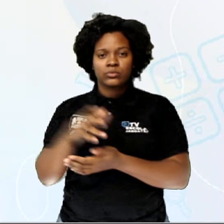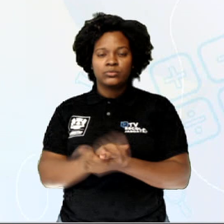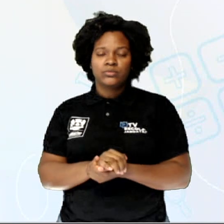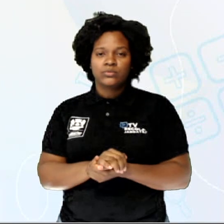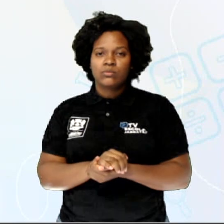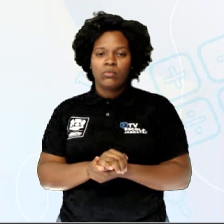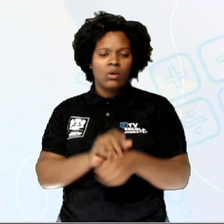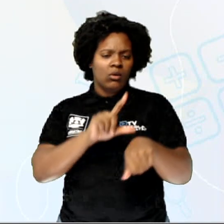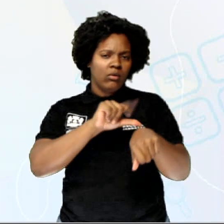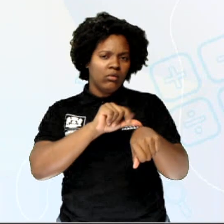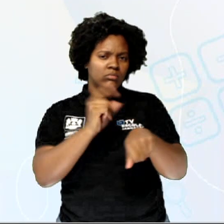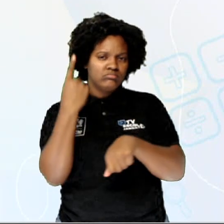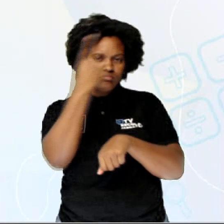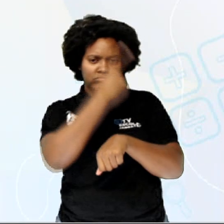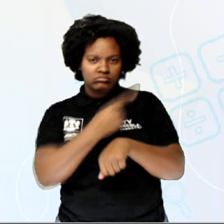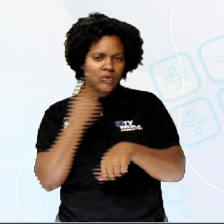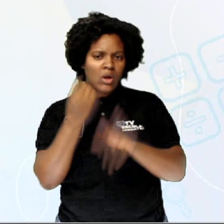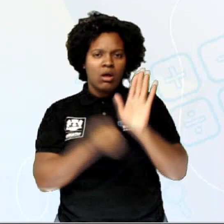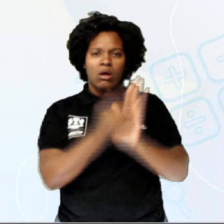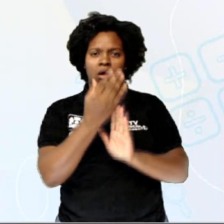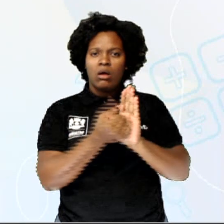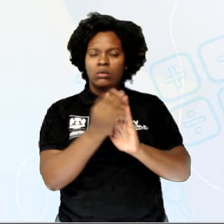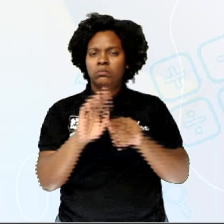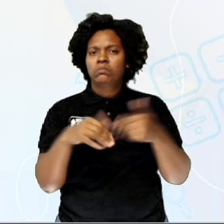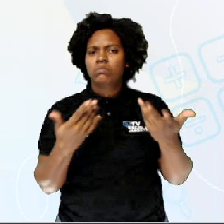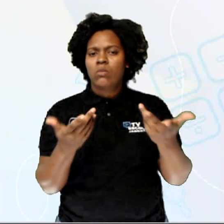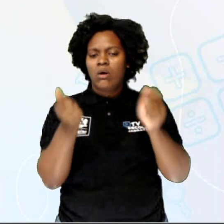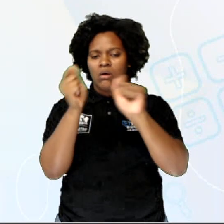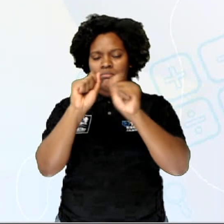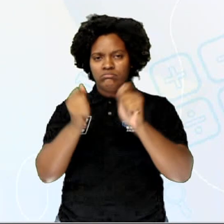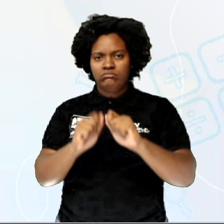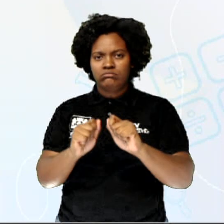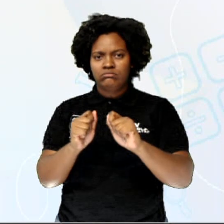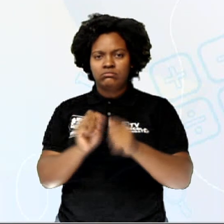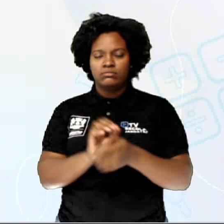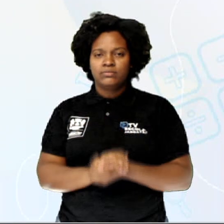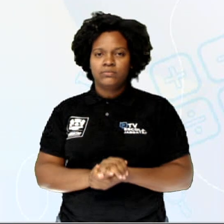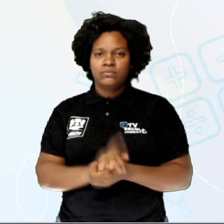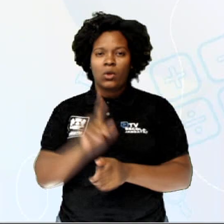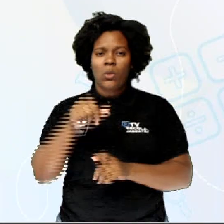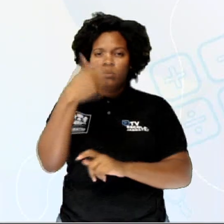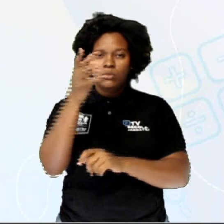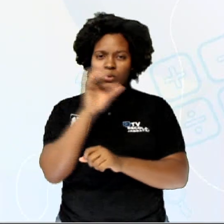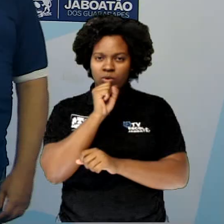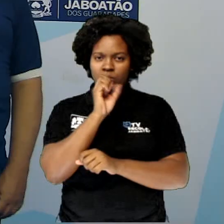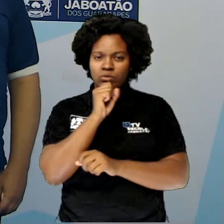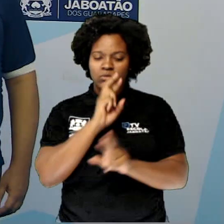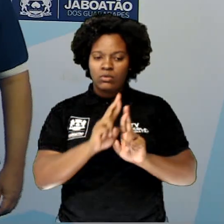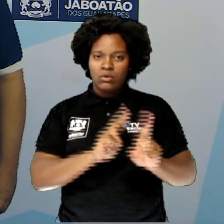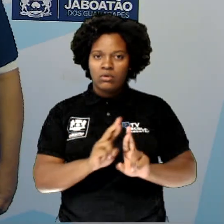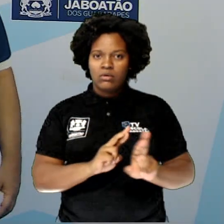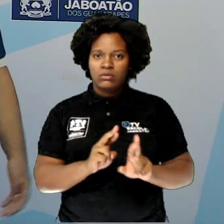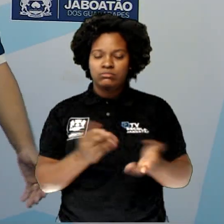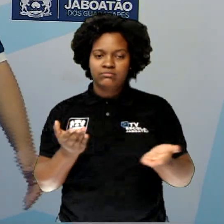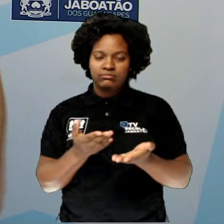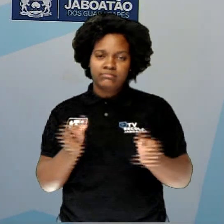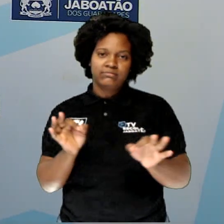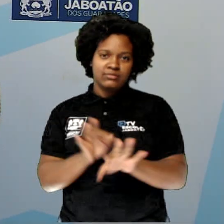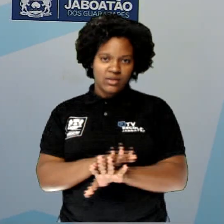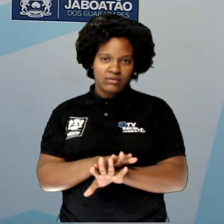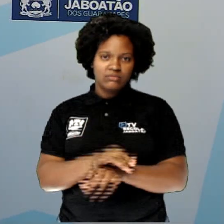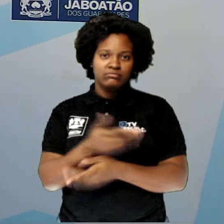cada mês 1,5 toneladas. Certo? E aí, como um bimestre tem 2 meses, então